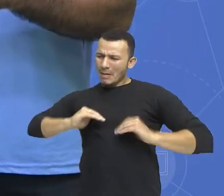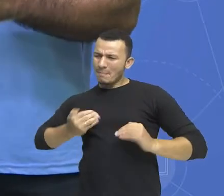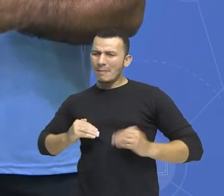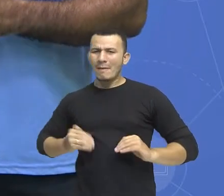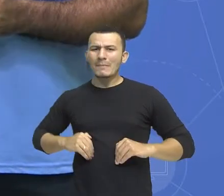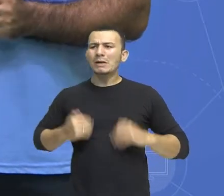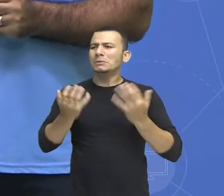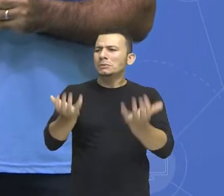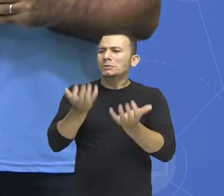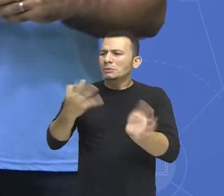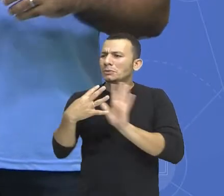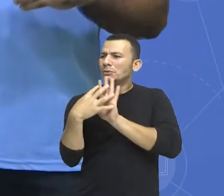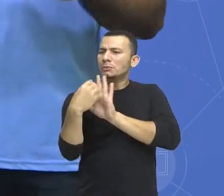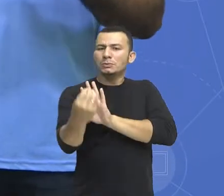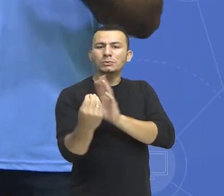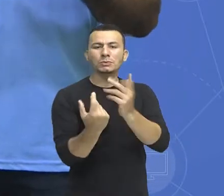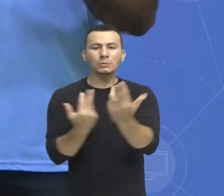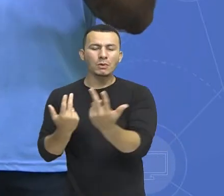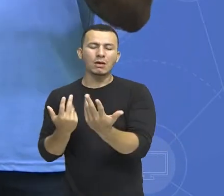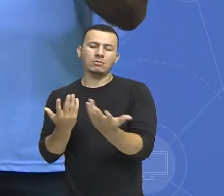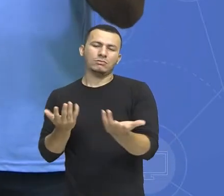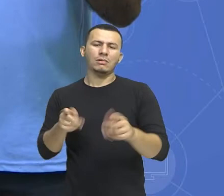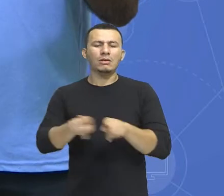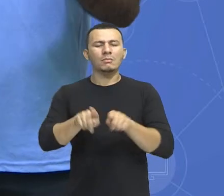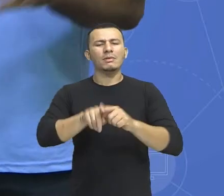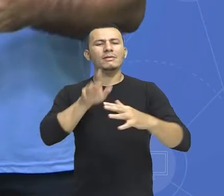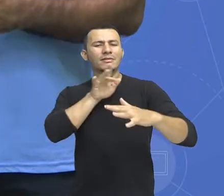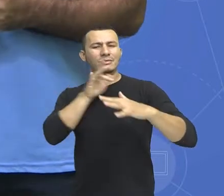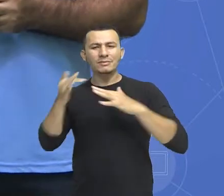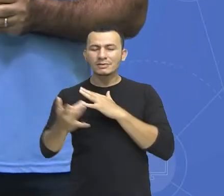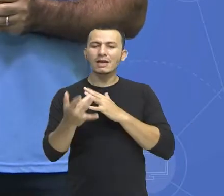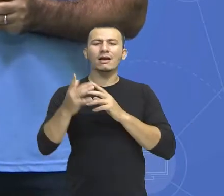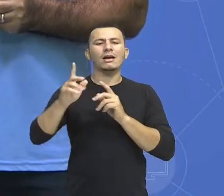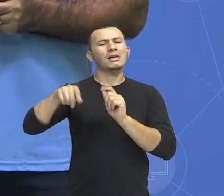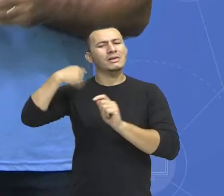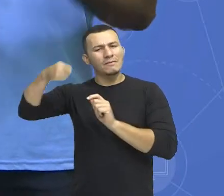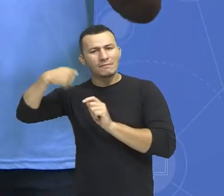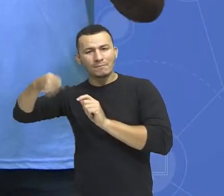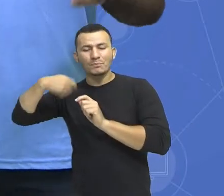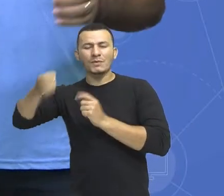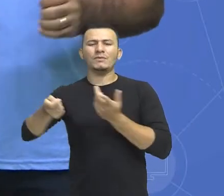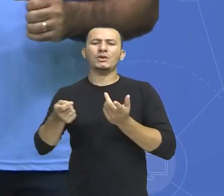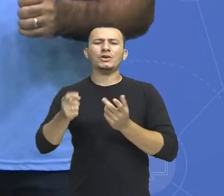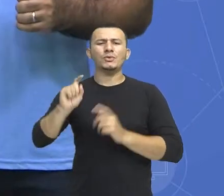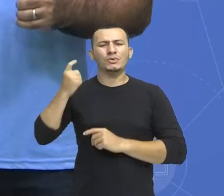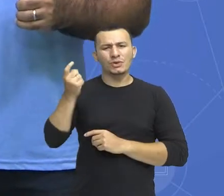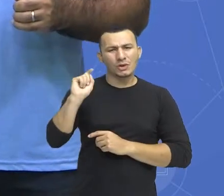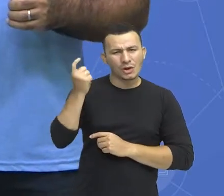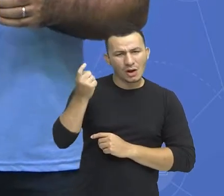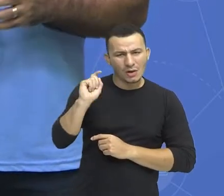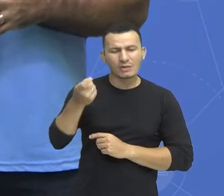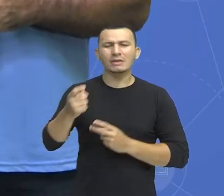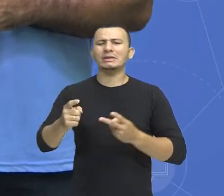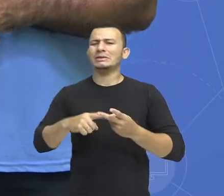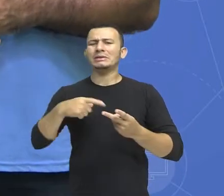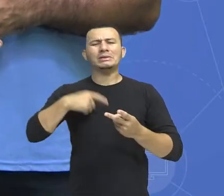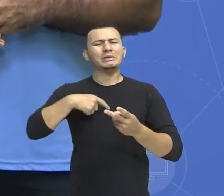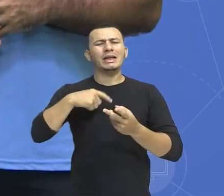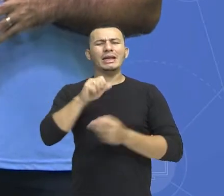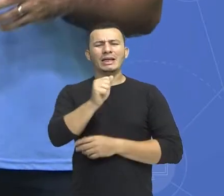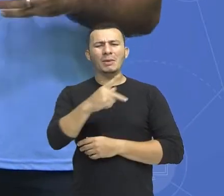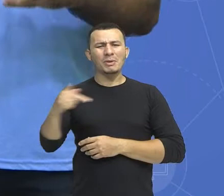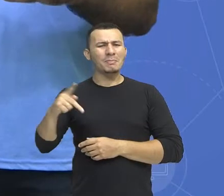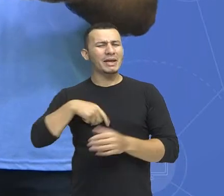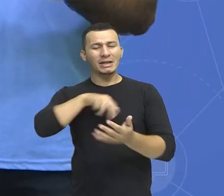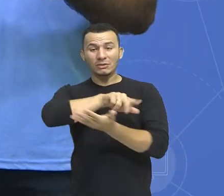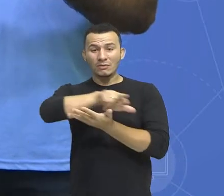nas redes sociais, que você viu nos vídeos, TikTok, entre outros aplicativos,